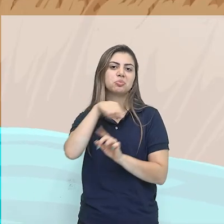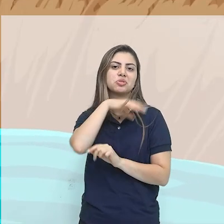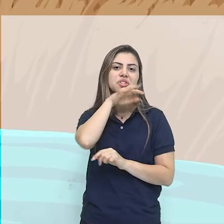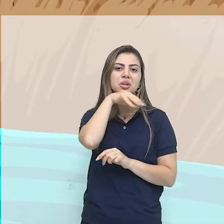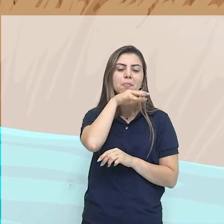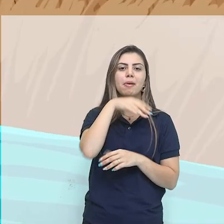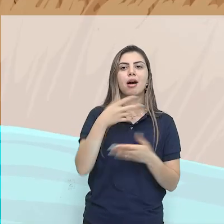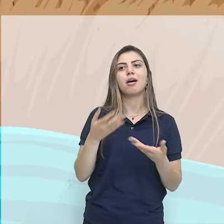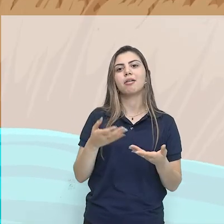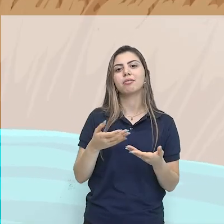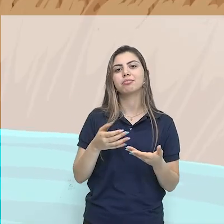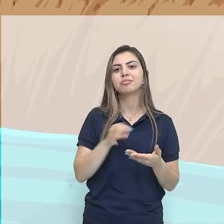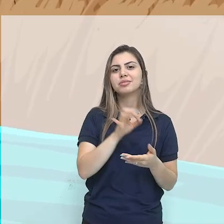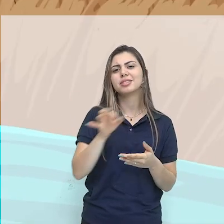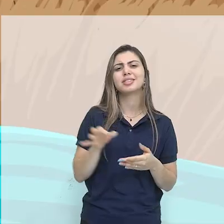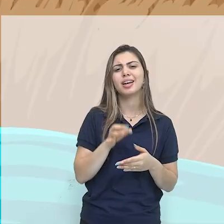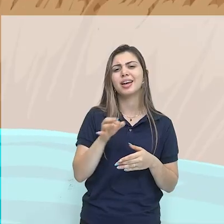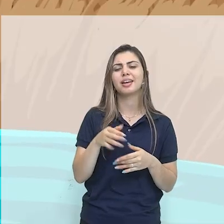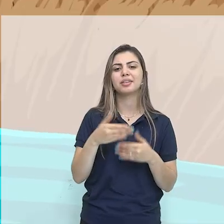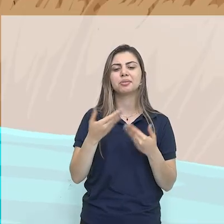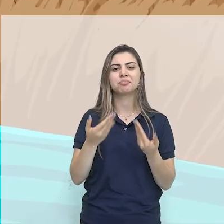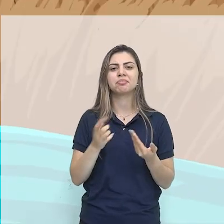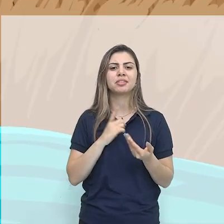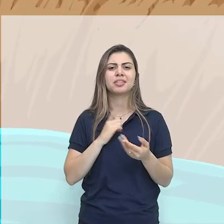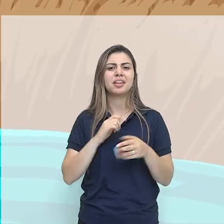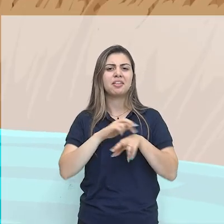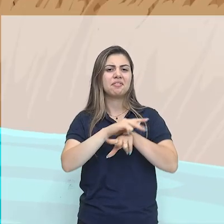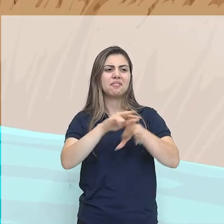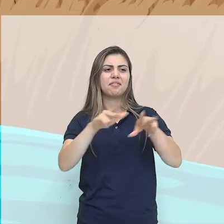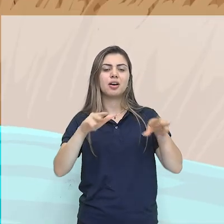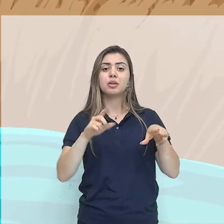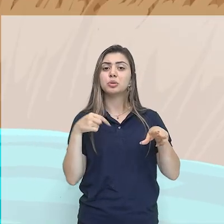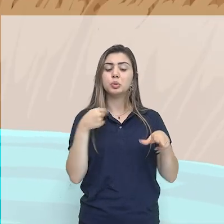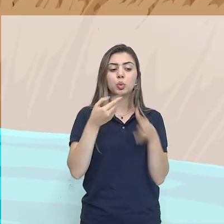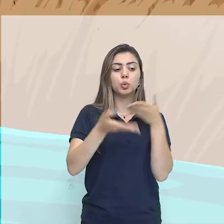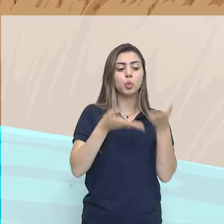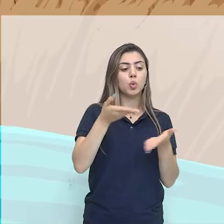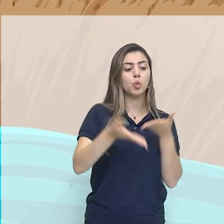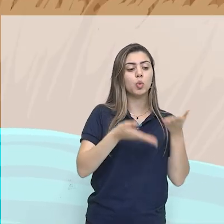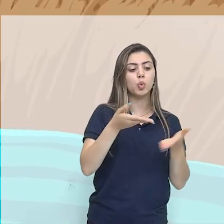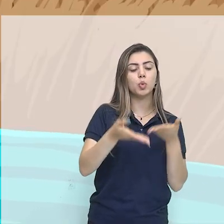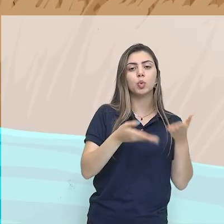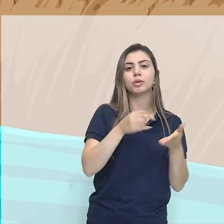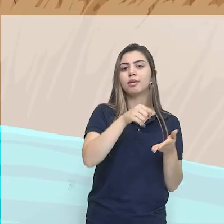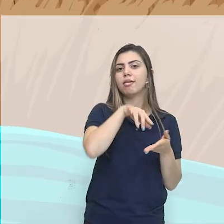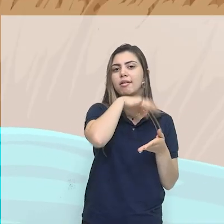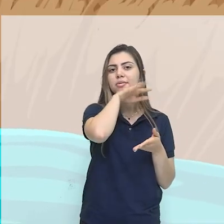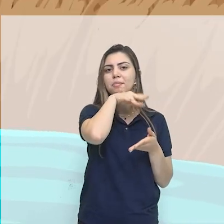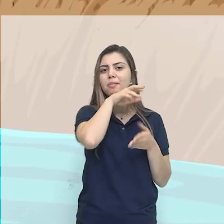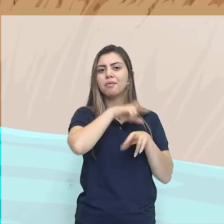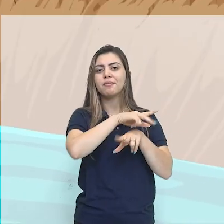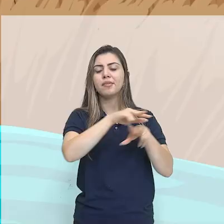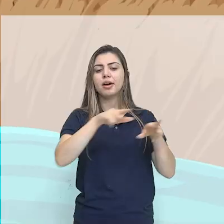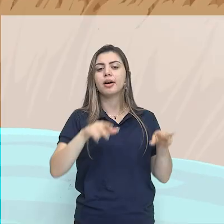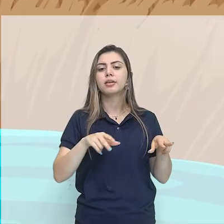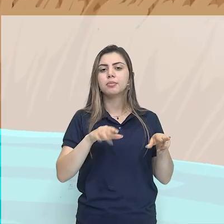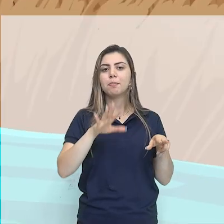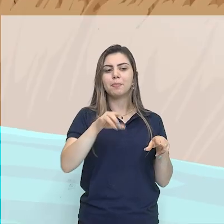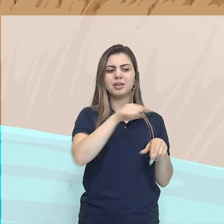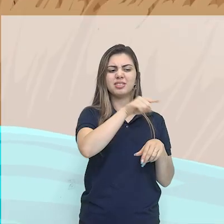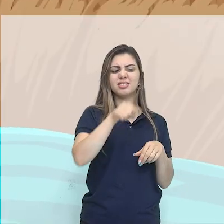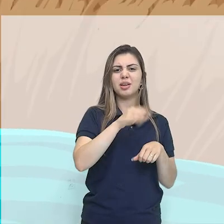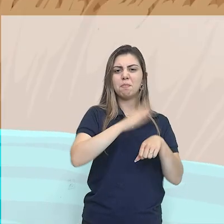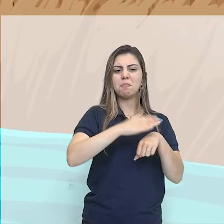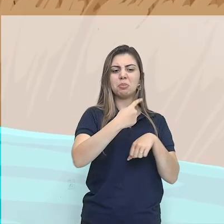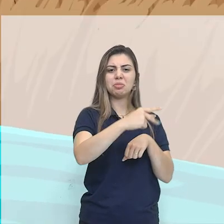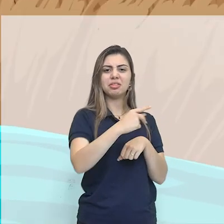não é mesmo? Uma capivara, né, um camaleãozinho, a gente cuida, um hamster, e não eles que cuidam